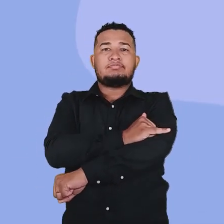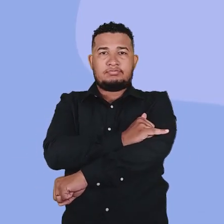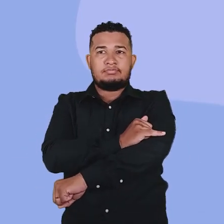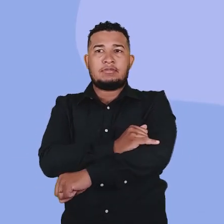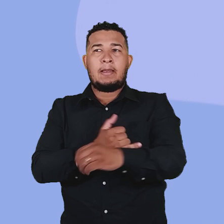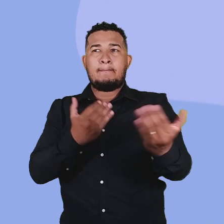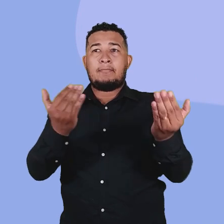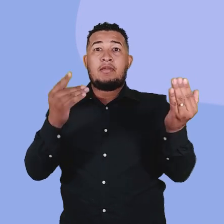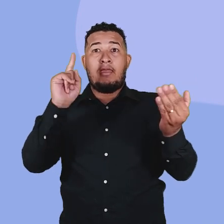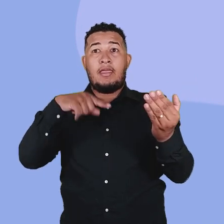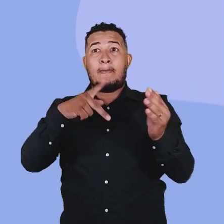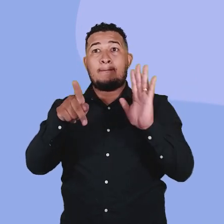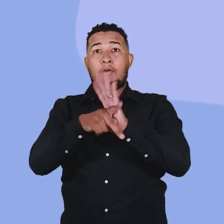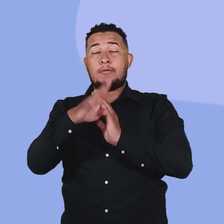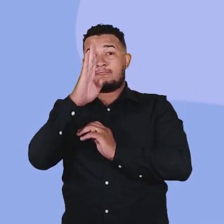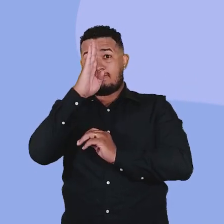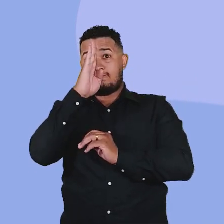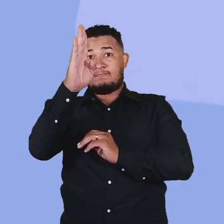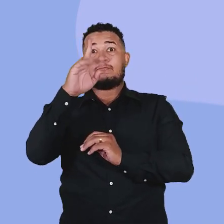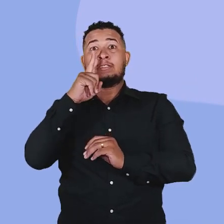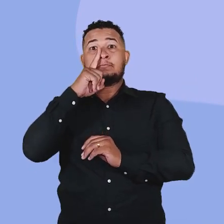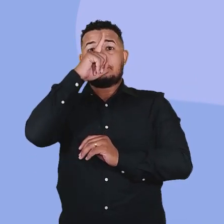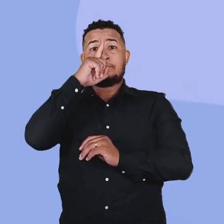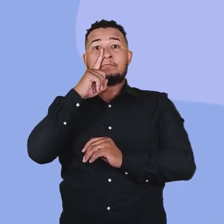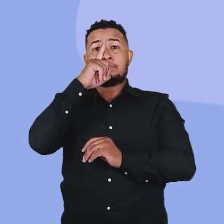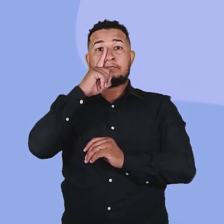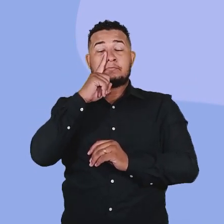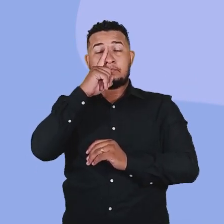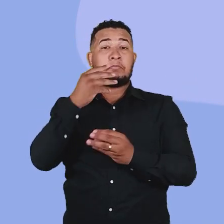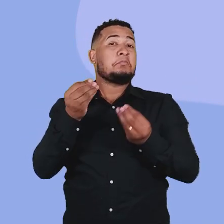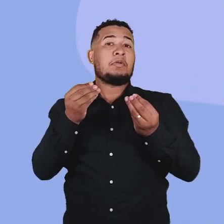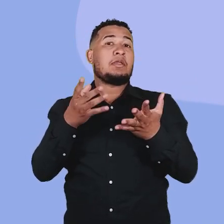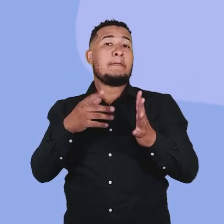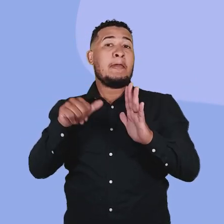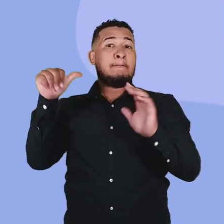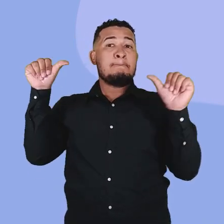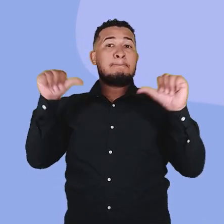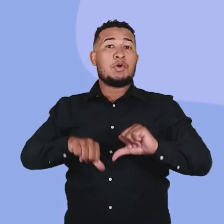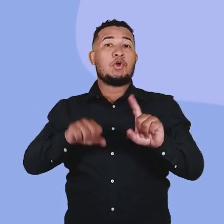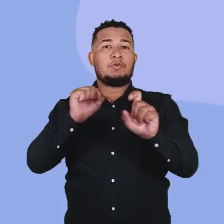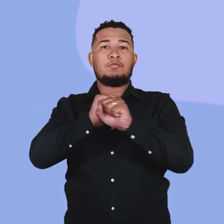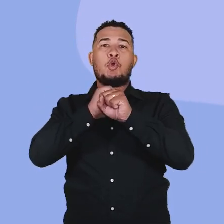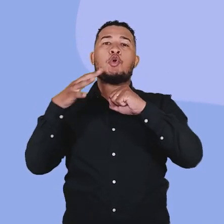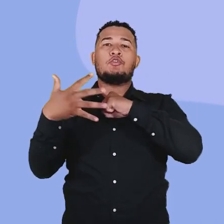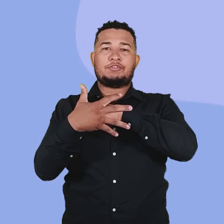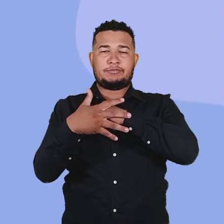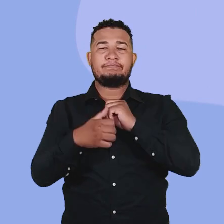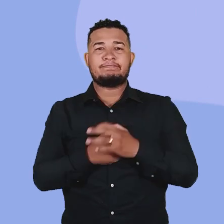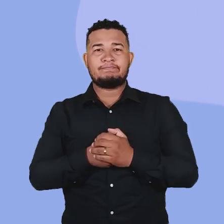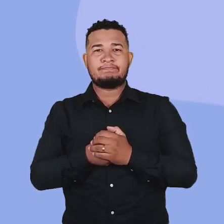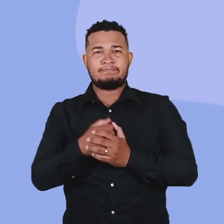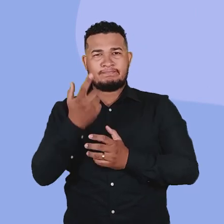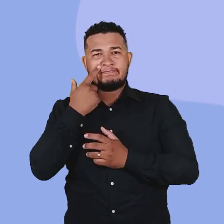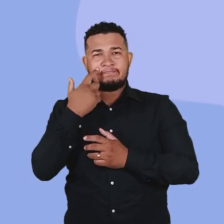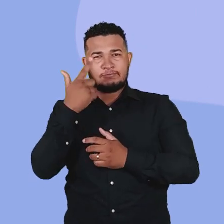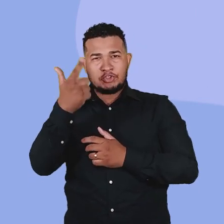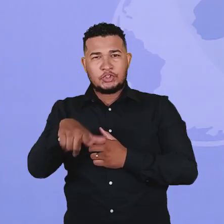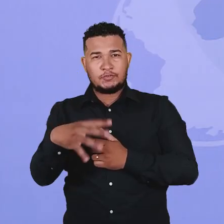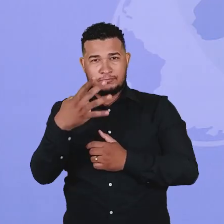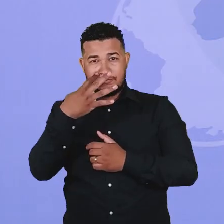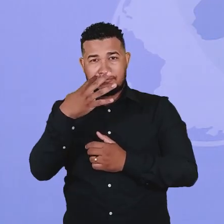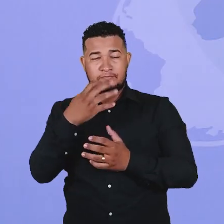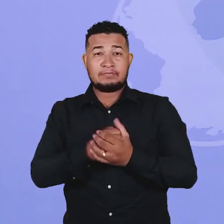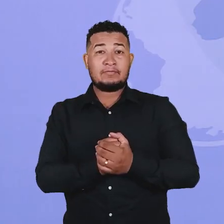Obesidade entre os grandes fatores de risco para o agravamento da Covid-19. Dá uma olhada para